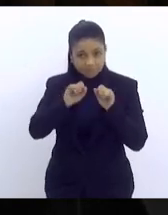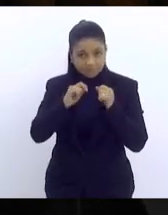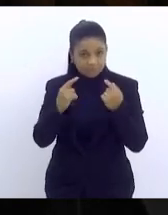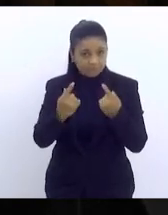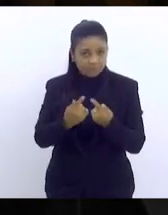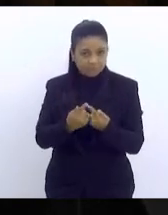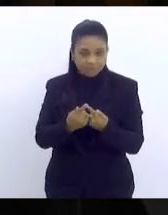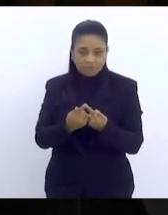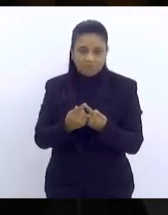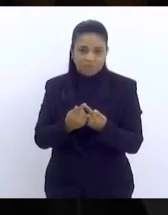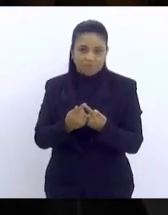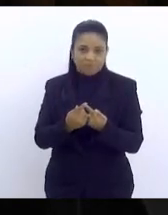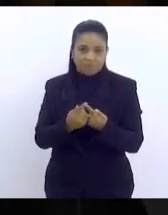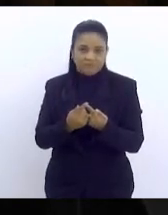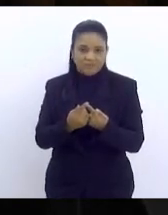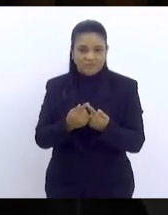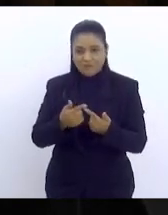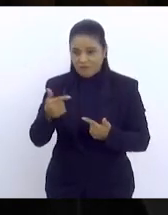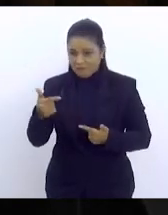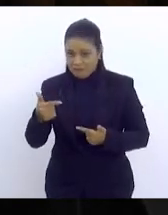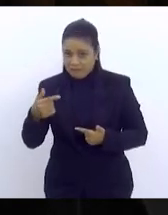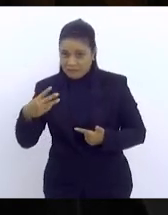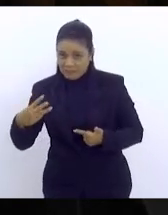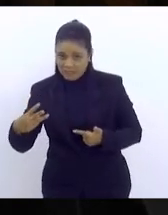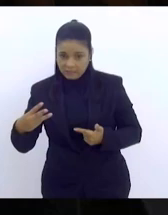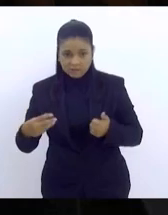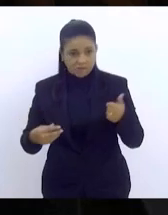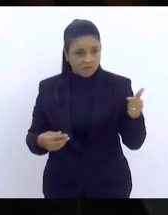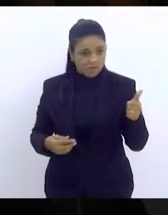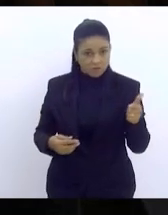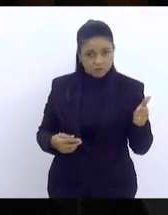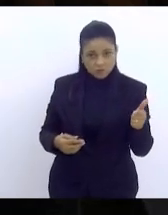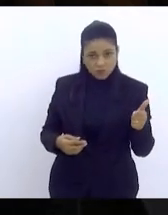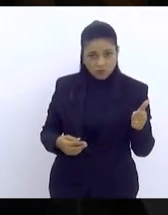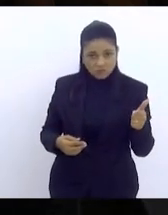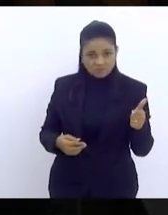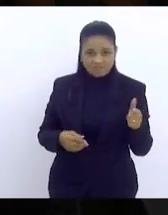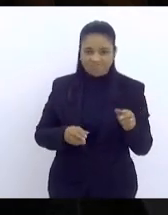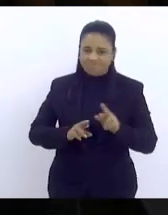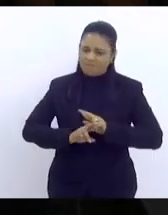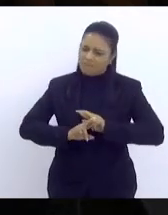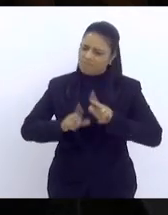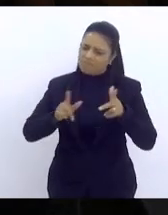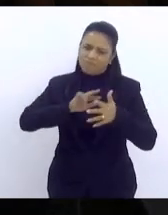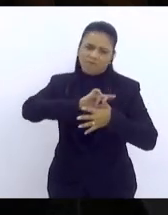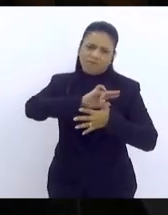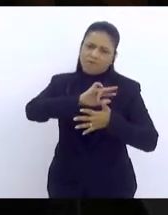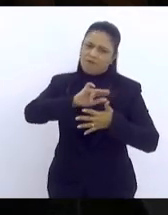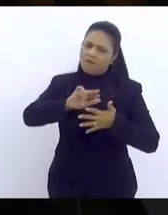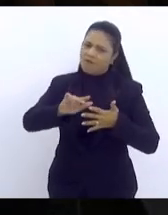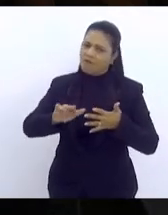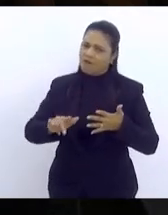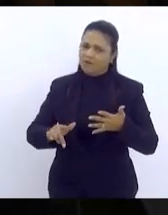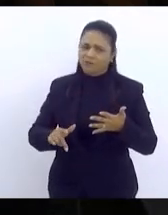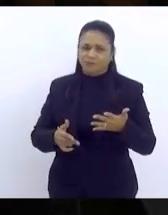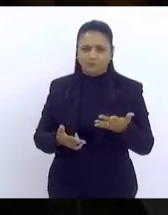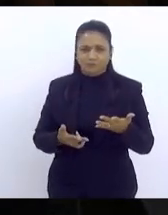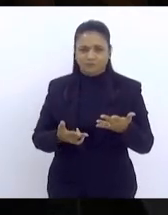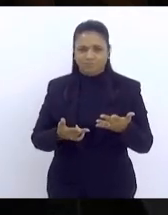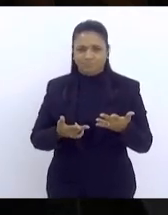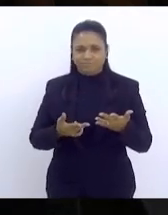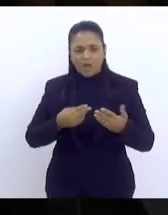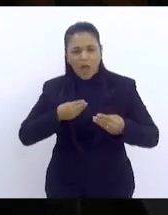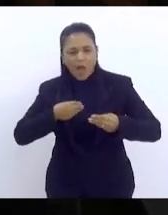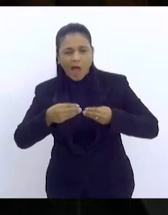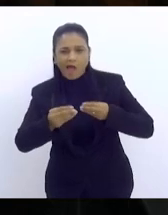só esses dois caminhos de 22 ou 13 Existe muitos caminhos para se articular